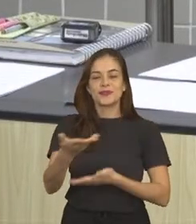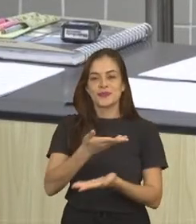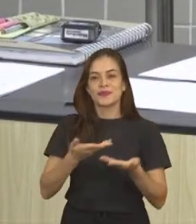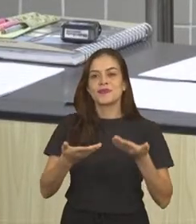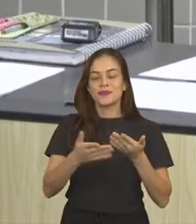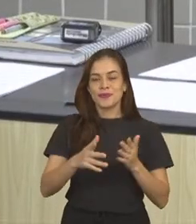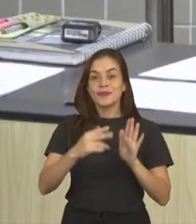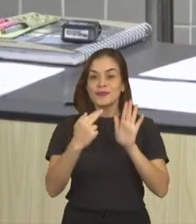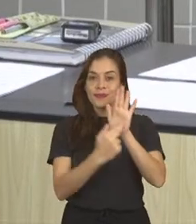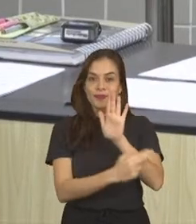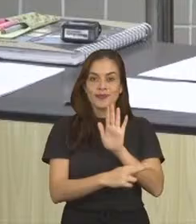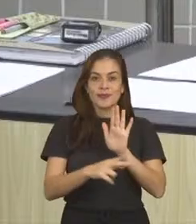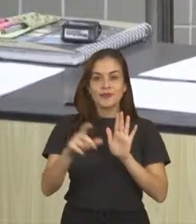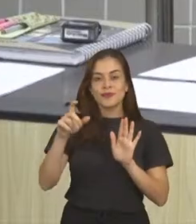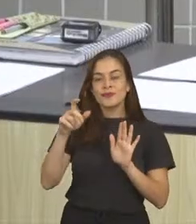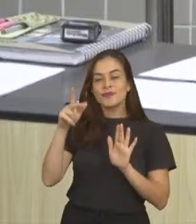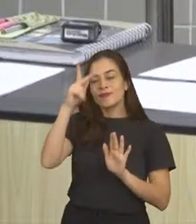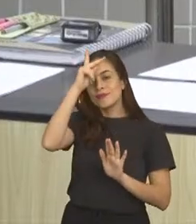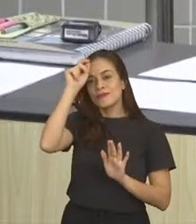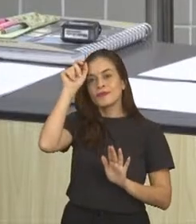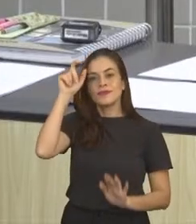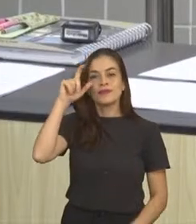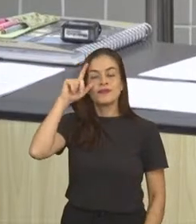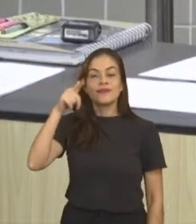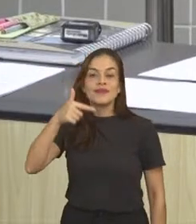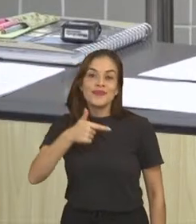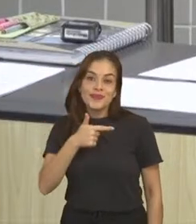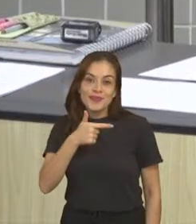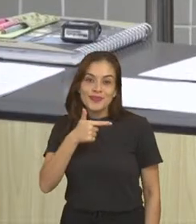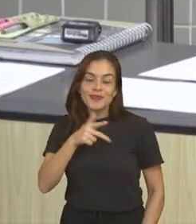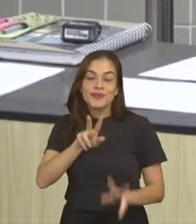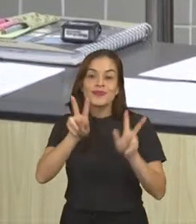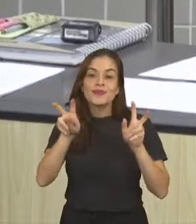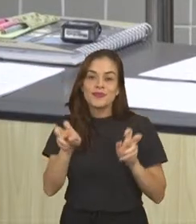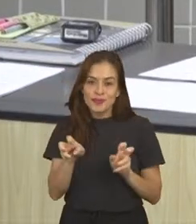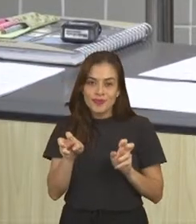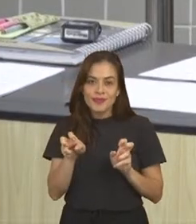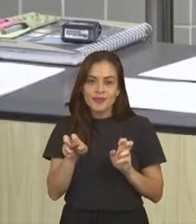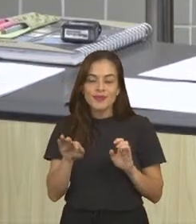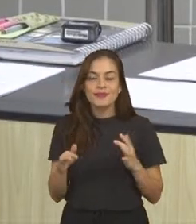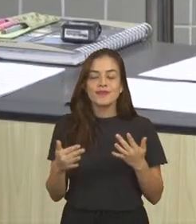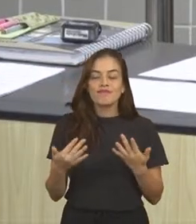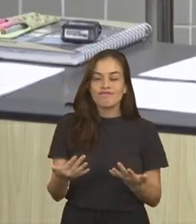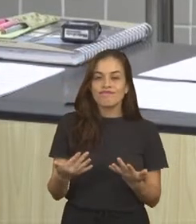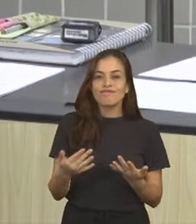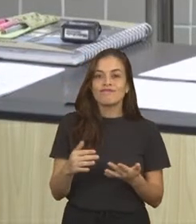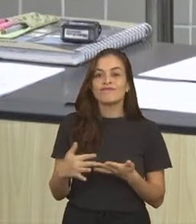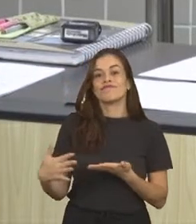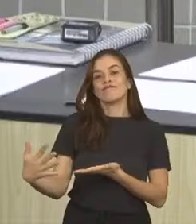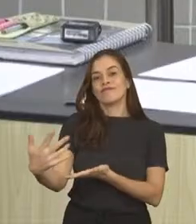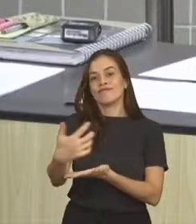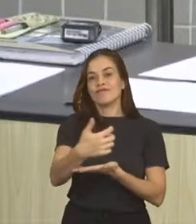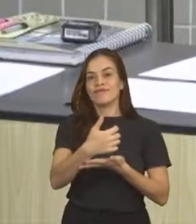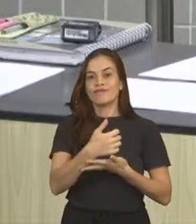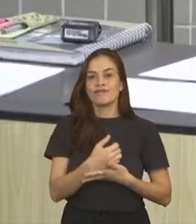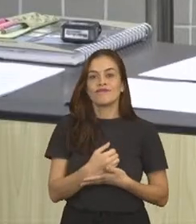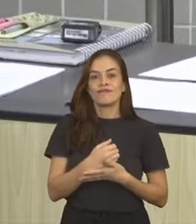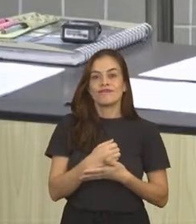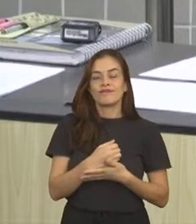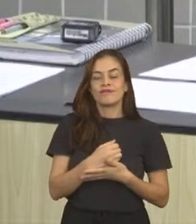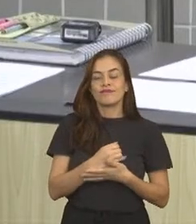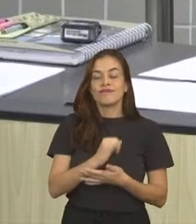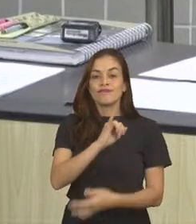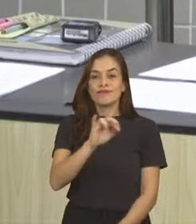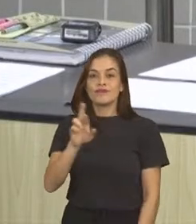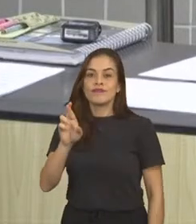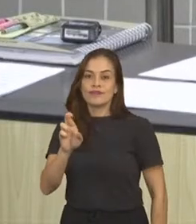Prefeito Municipal Celso Florencio de Souza. Assunto, dispõe sobre a captação de recursos do Imposto de Renda de